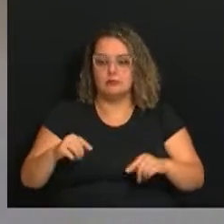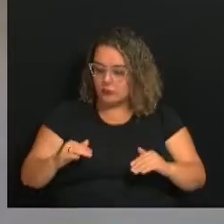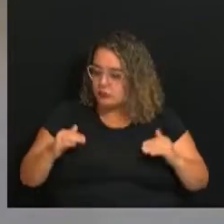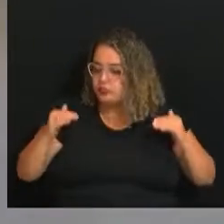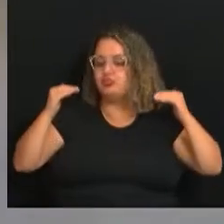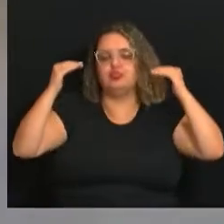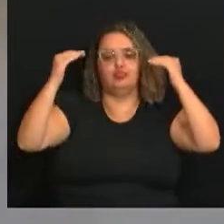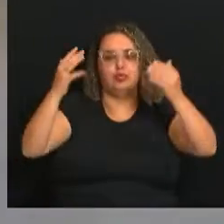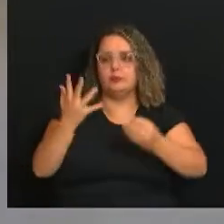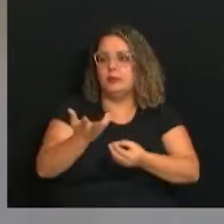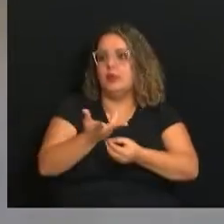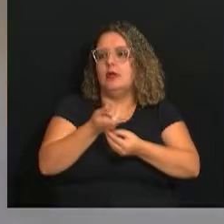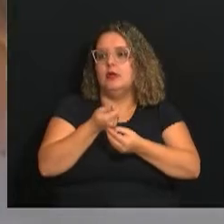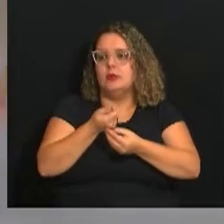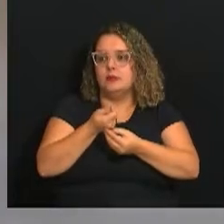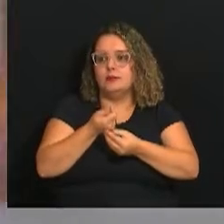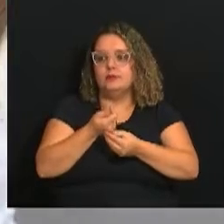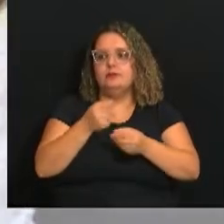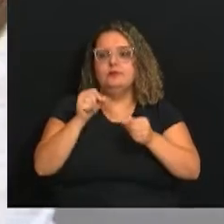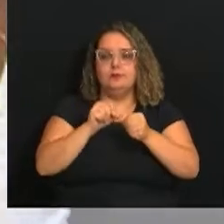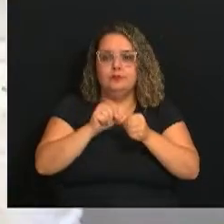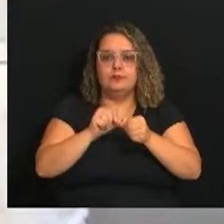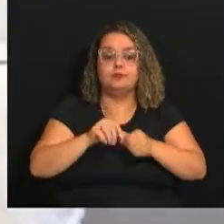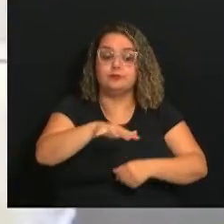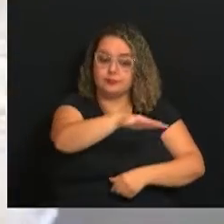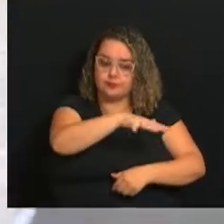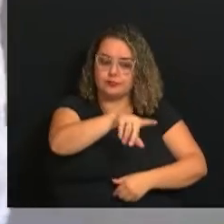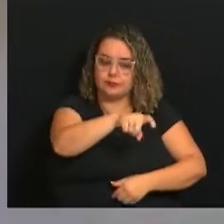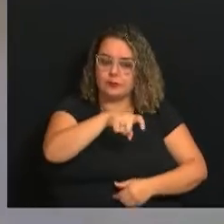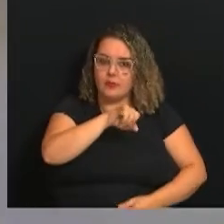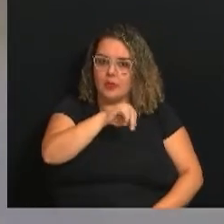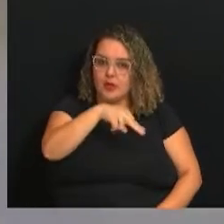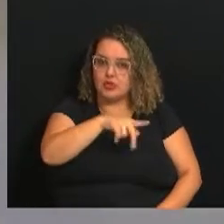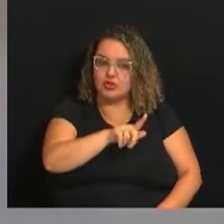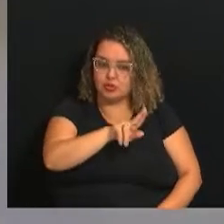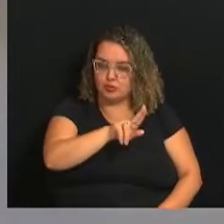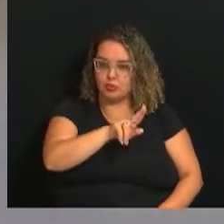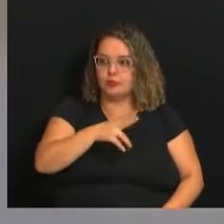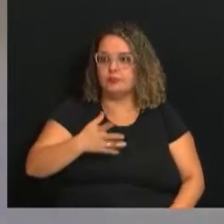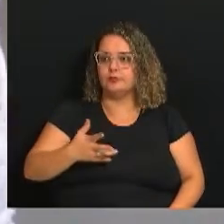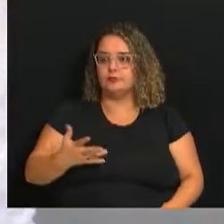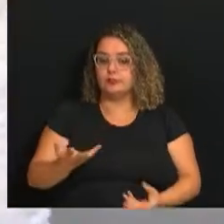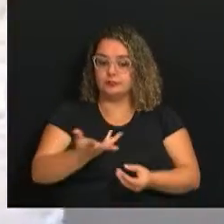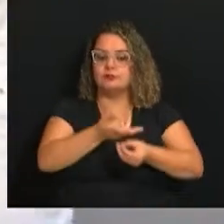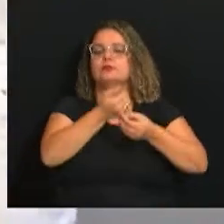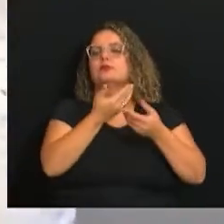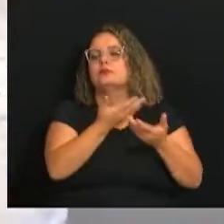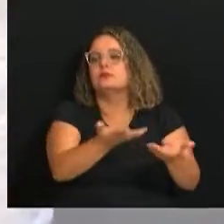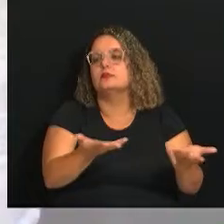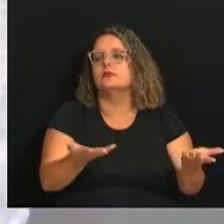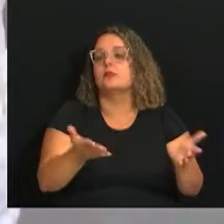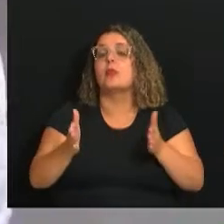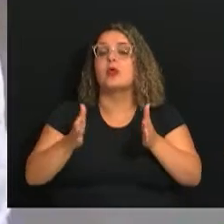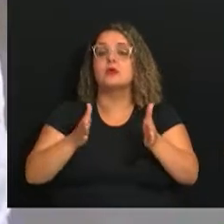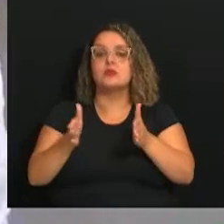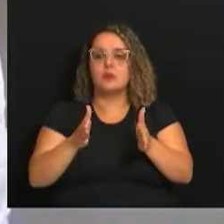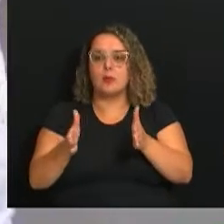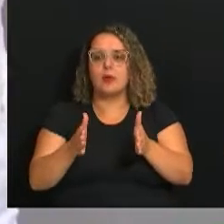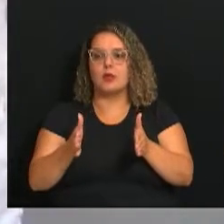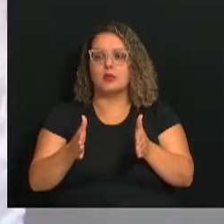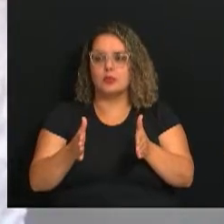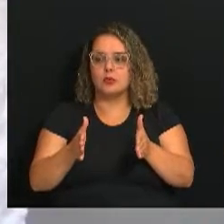Paulo, e indo ao Xingu pela primeira vez, e também atravessado pelo trabalho de Jean-Michel Basquiat, né?